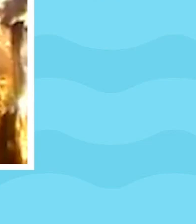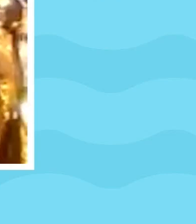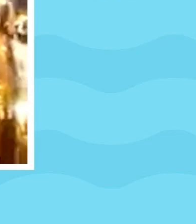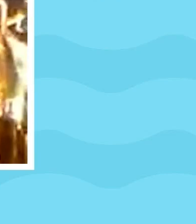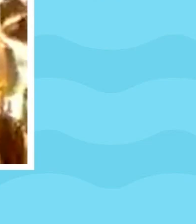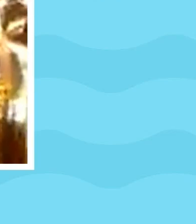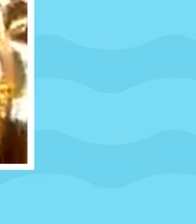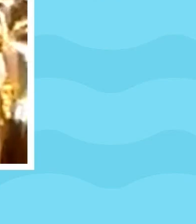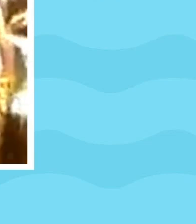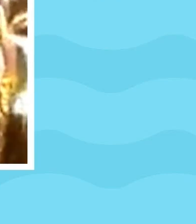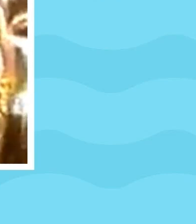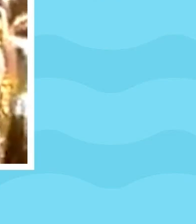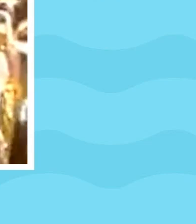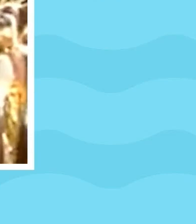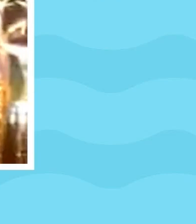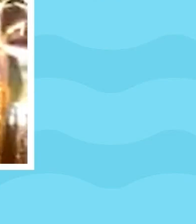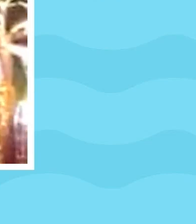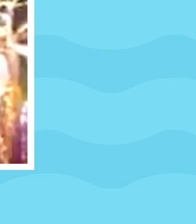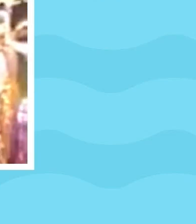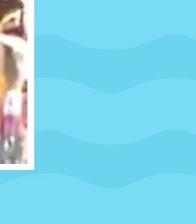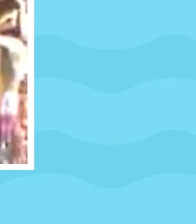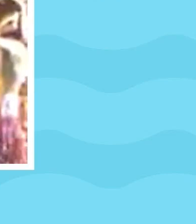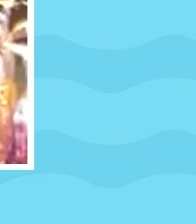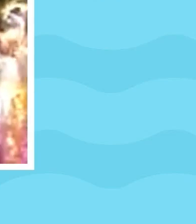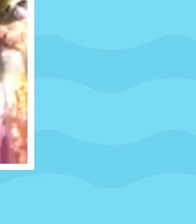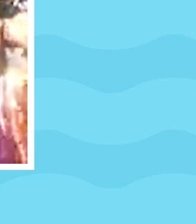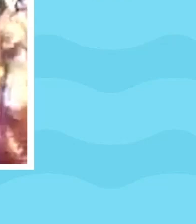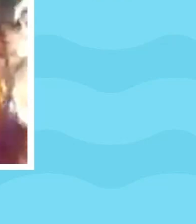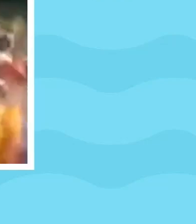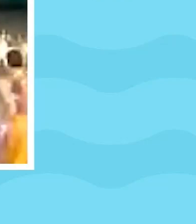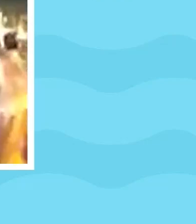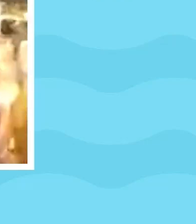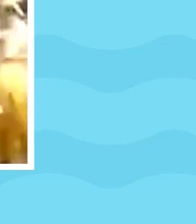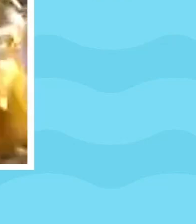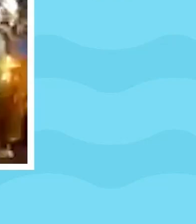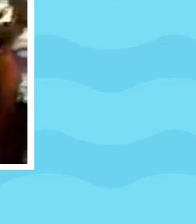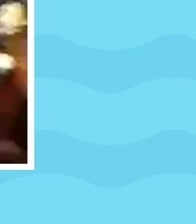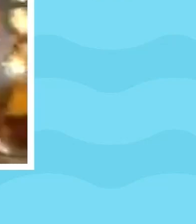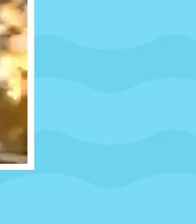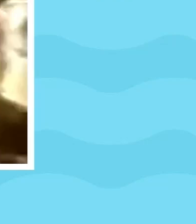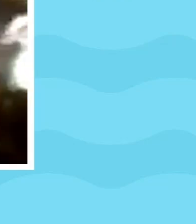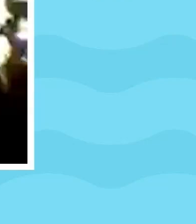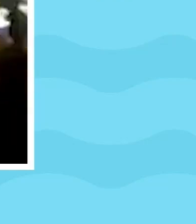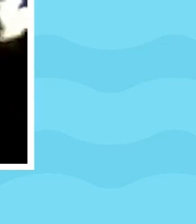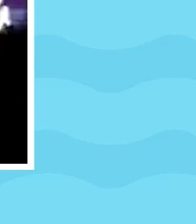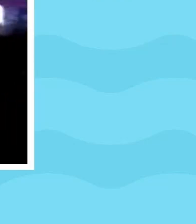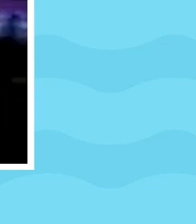batizada. Aqui na